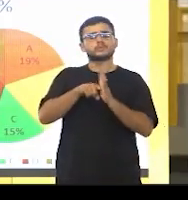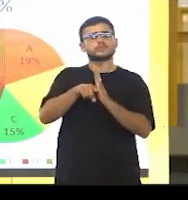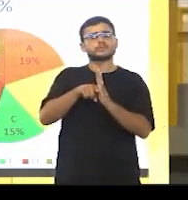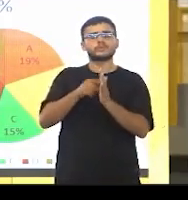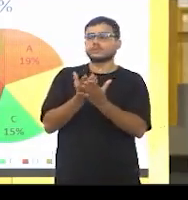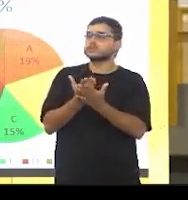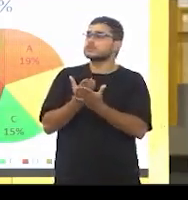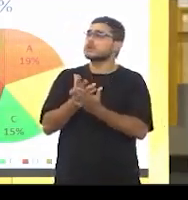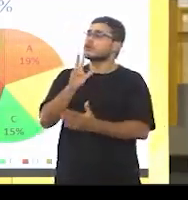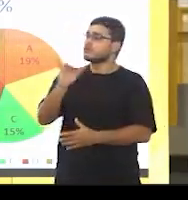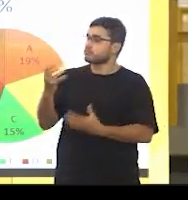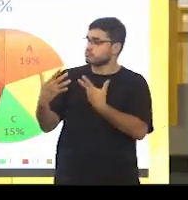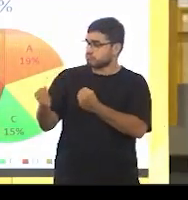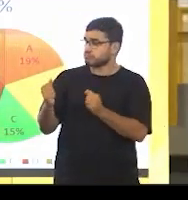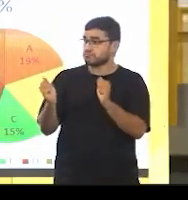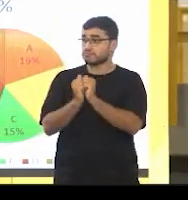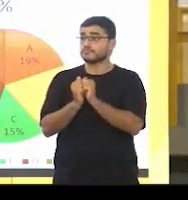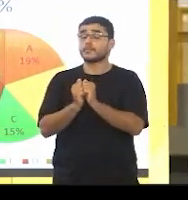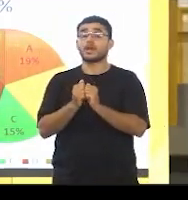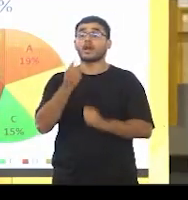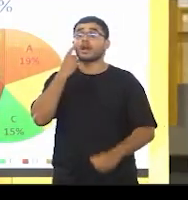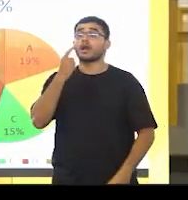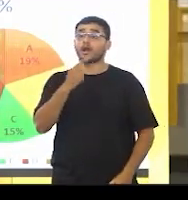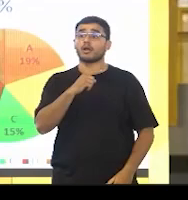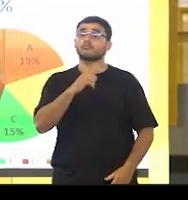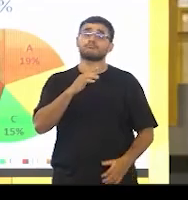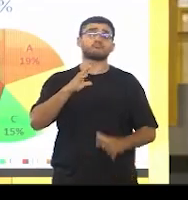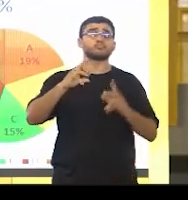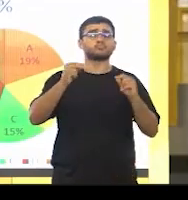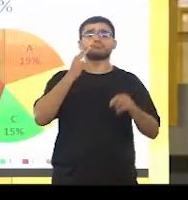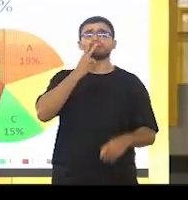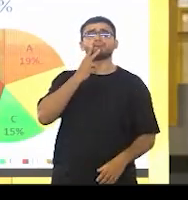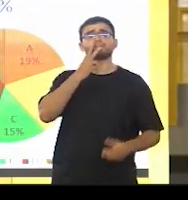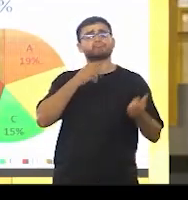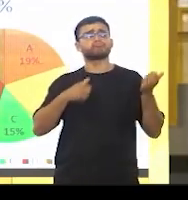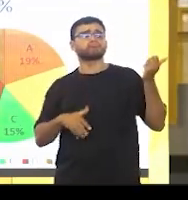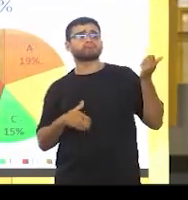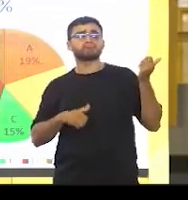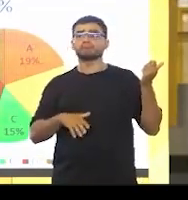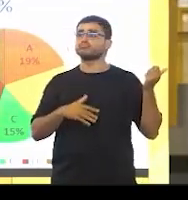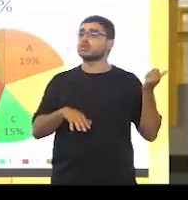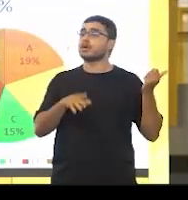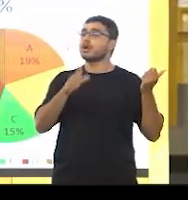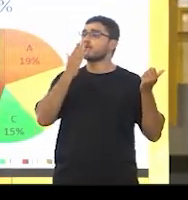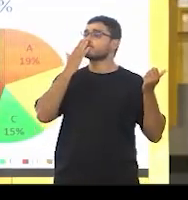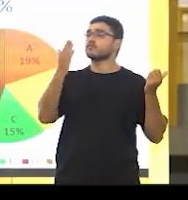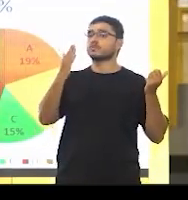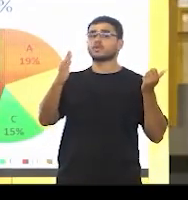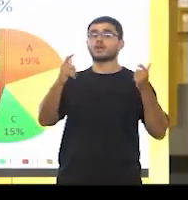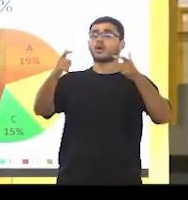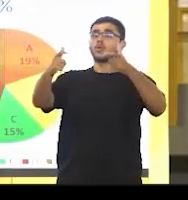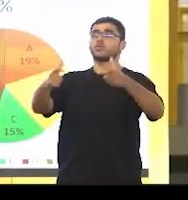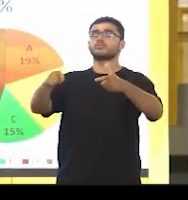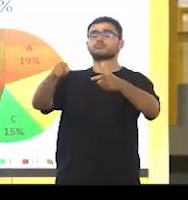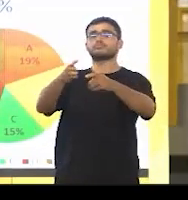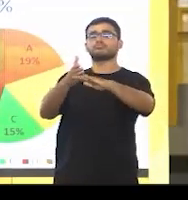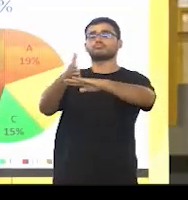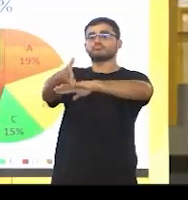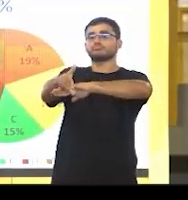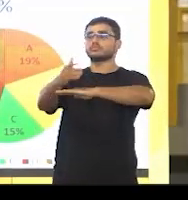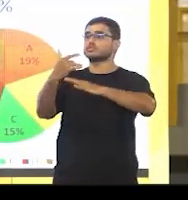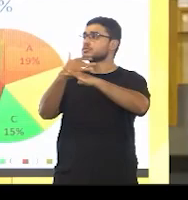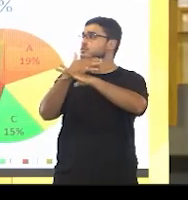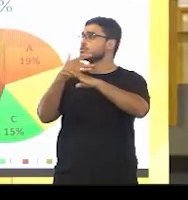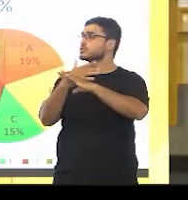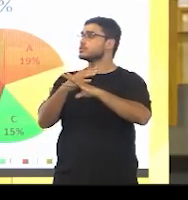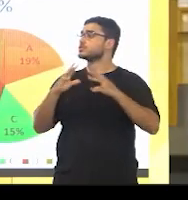assim, ei Zenão, bora sair, ele, bora. Aí eles compravam vinho, levavam violão, ia para a porta de entrada da cidade e